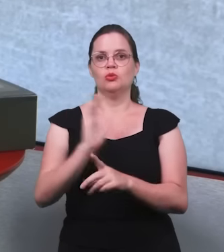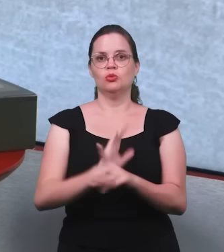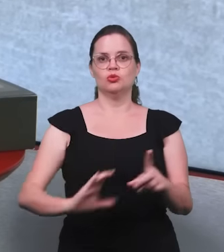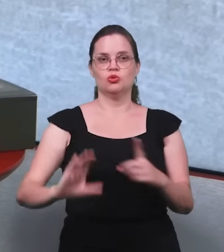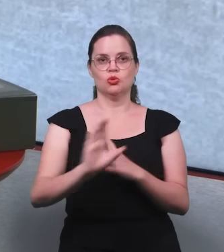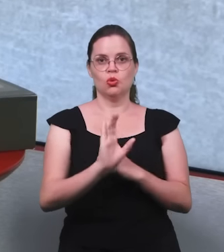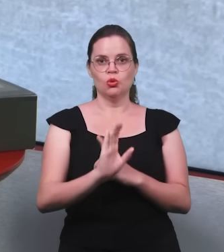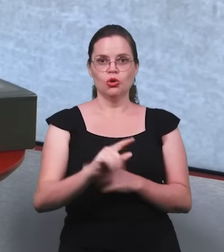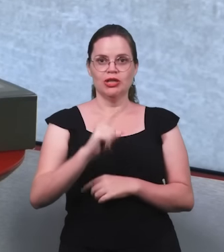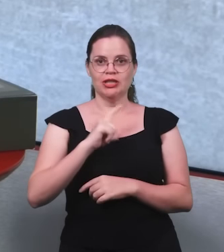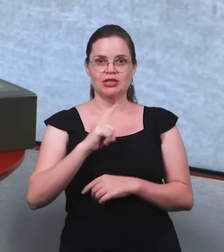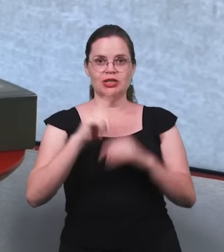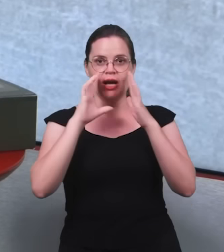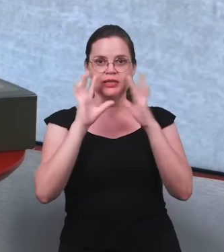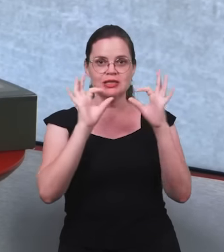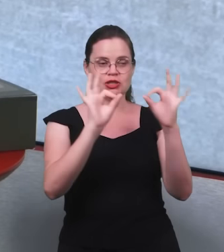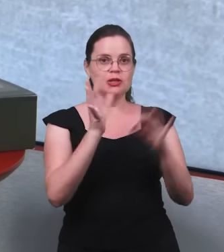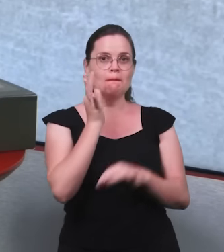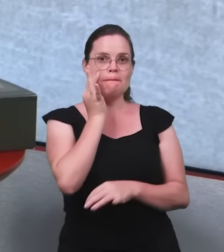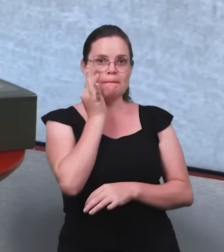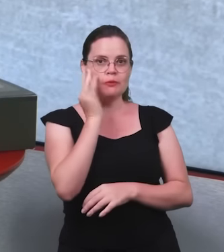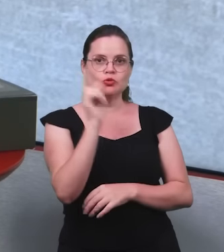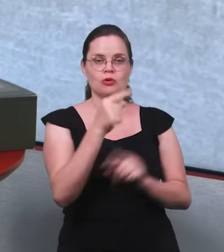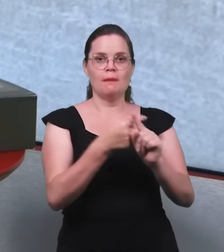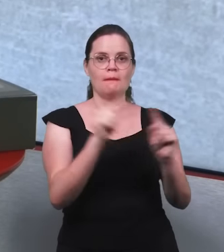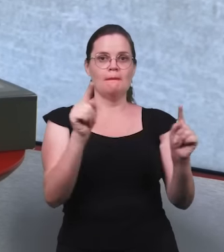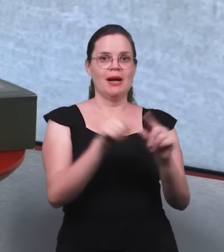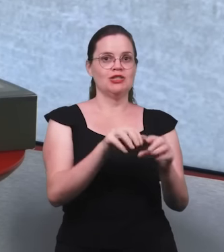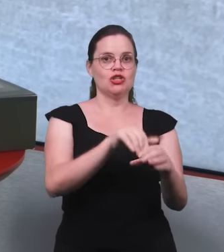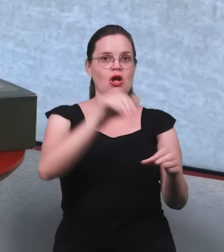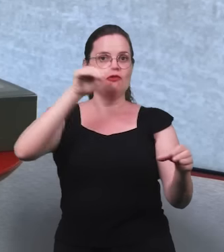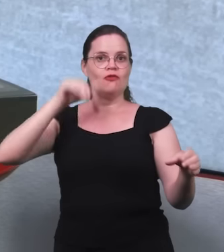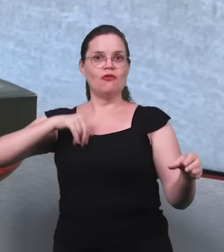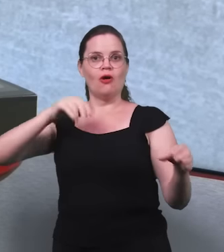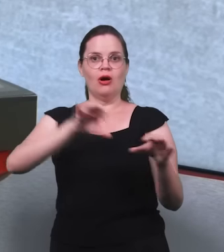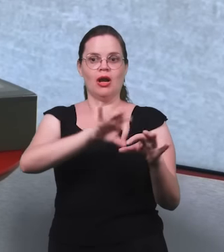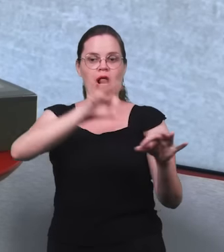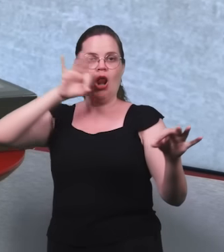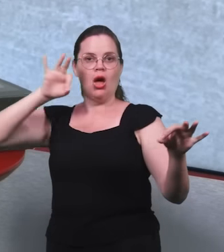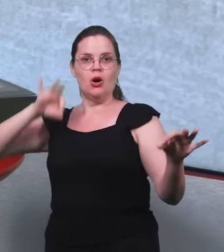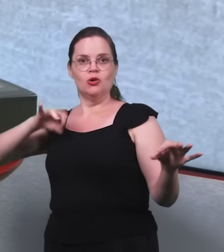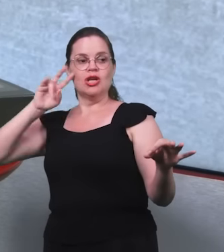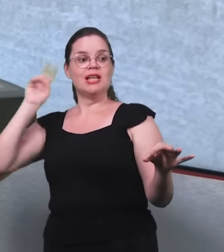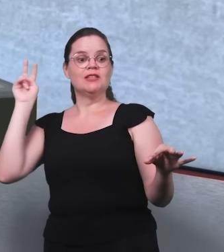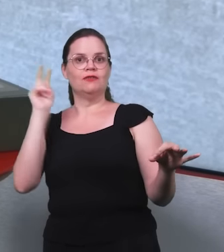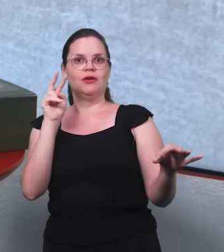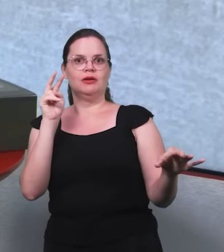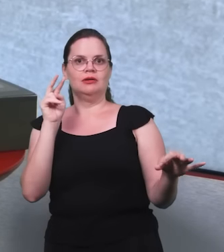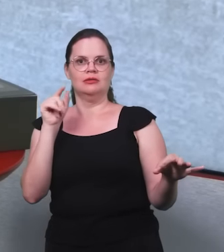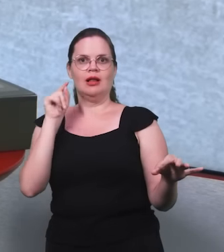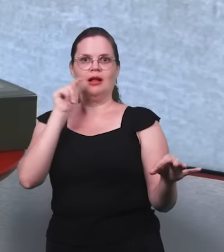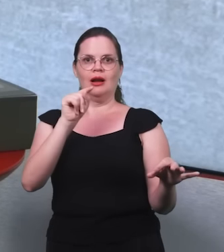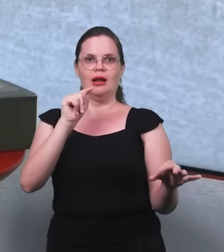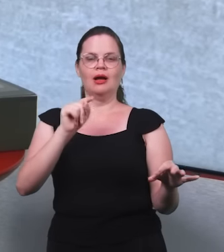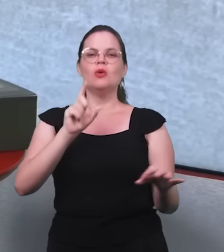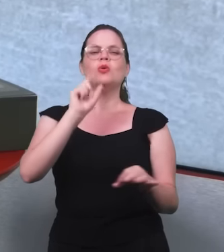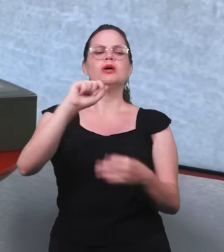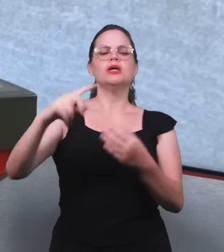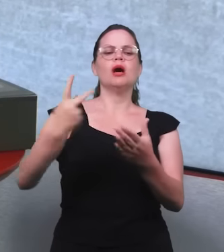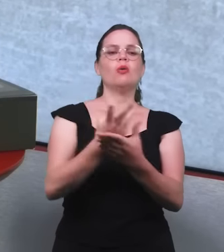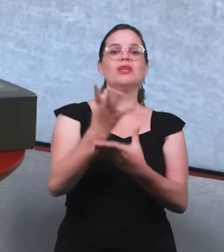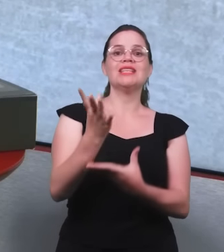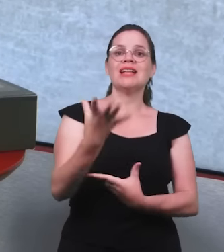ali assistindo presencialmente, eles estavam assistindo de longe. Então, ao longe, no lugar onde eles estavam, aquilo que se